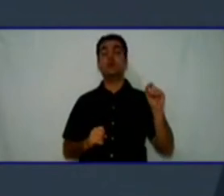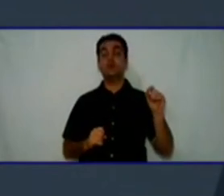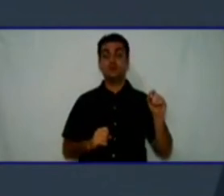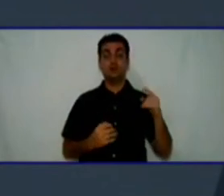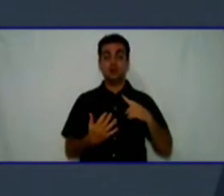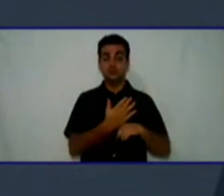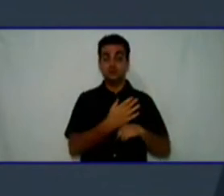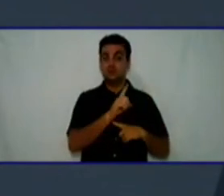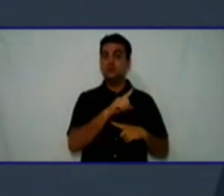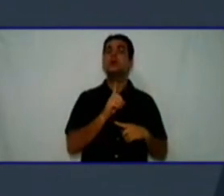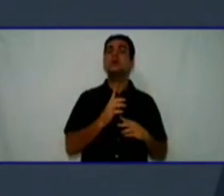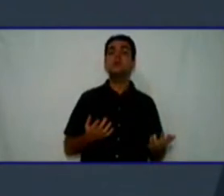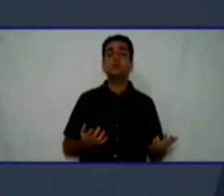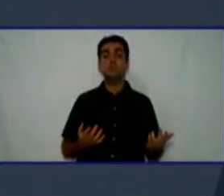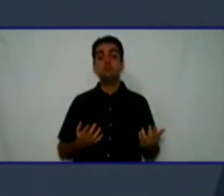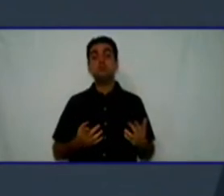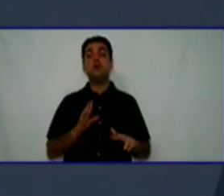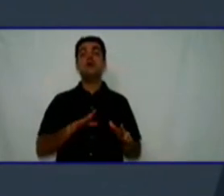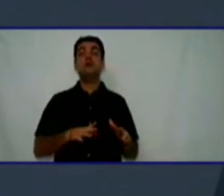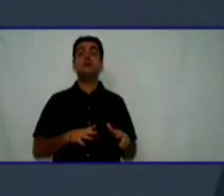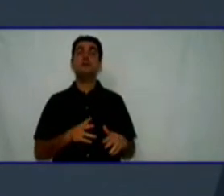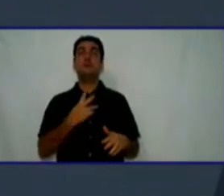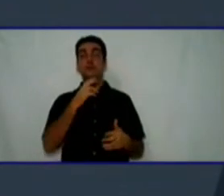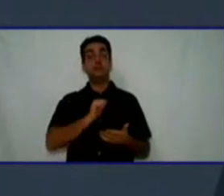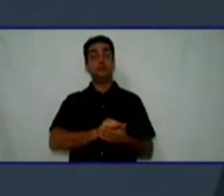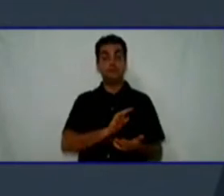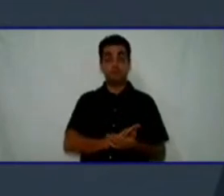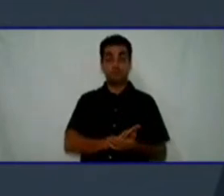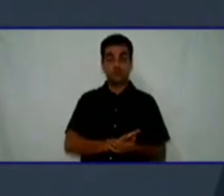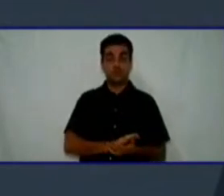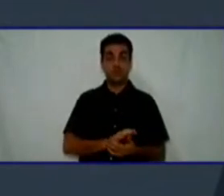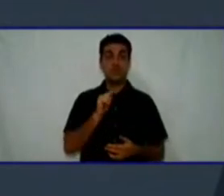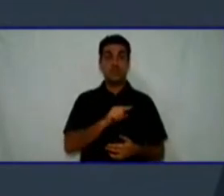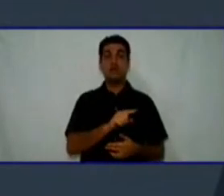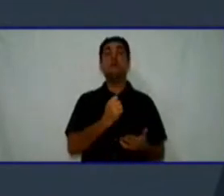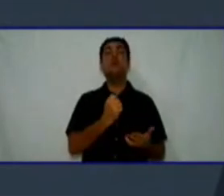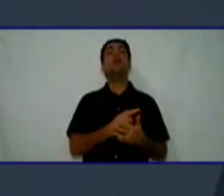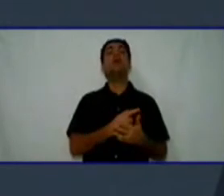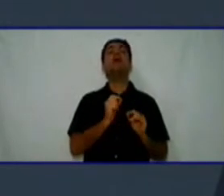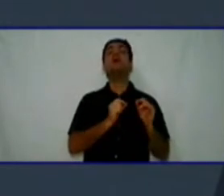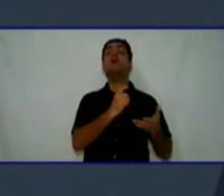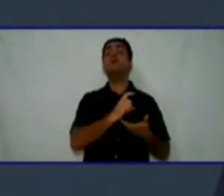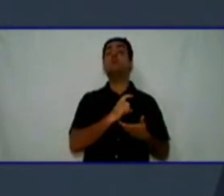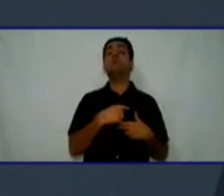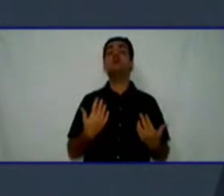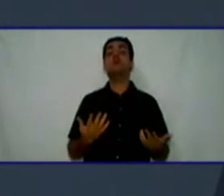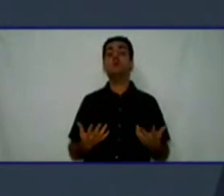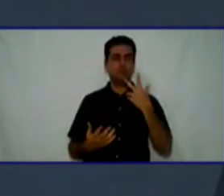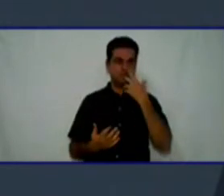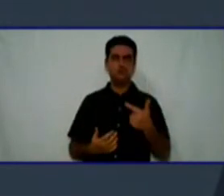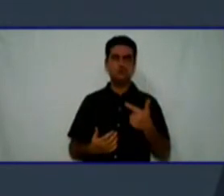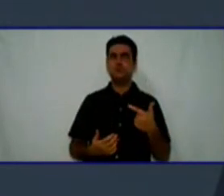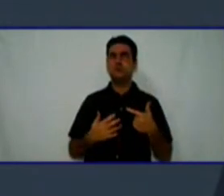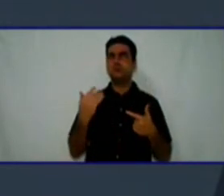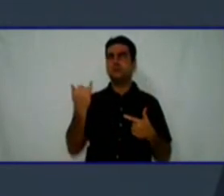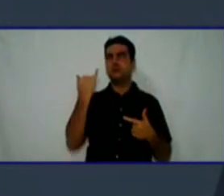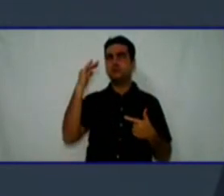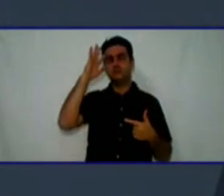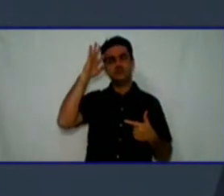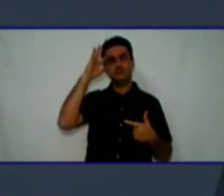na imposição de uma sanção, mas que uma sanção, e aí me parece o segundo ponto